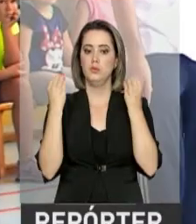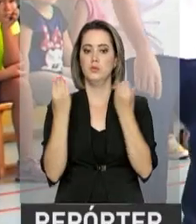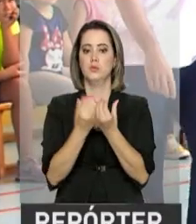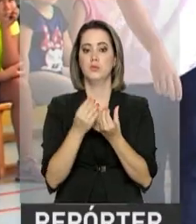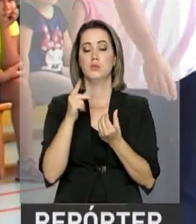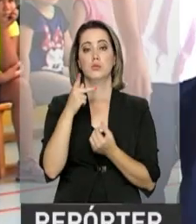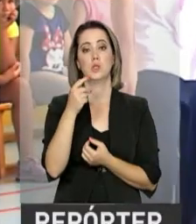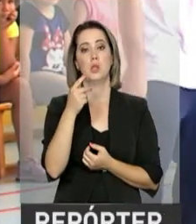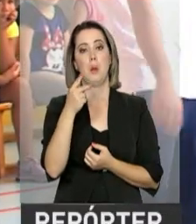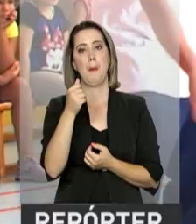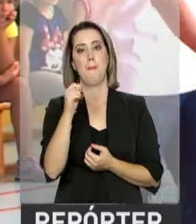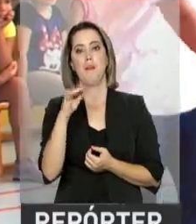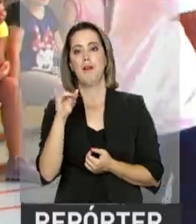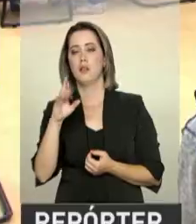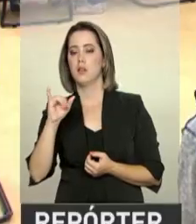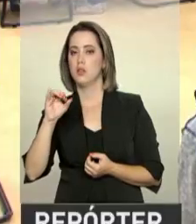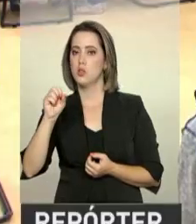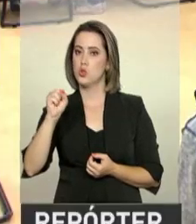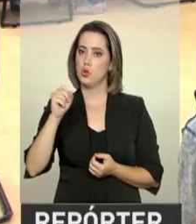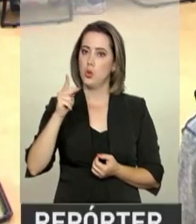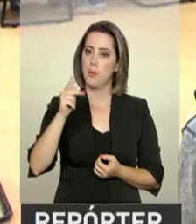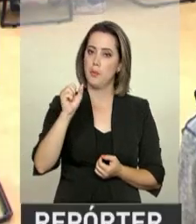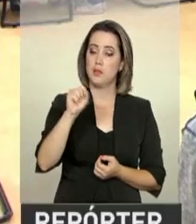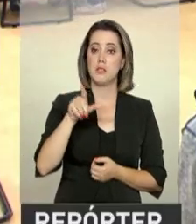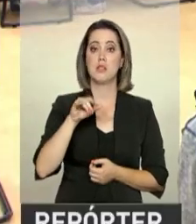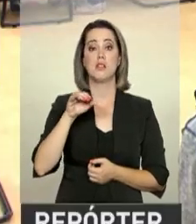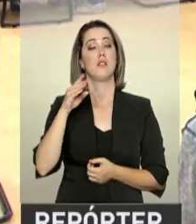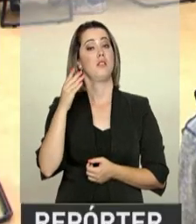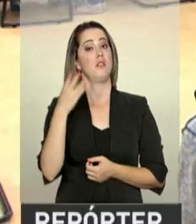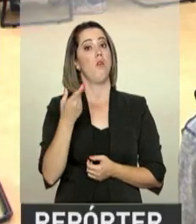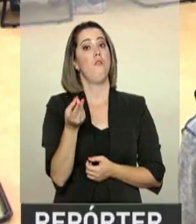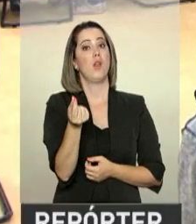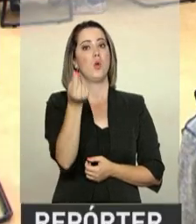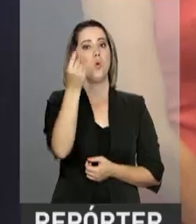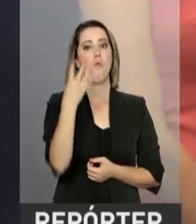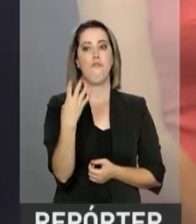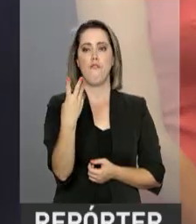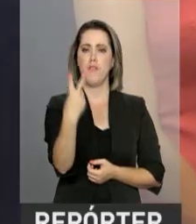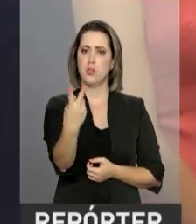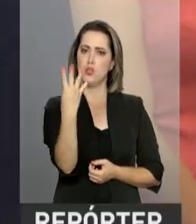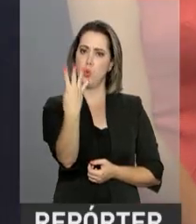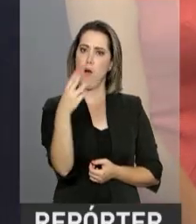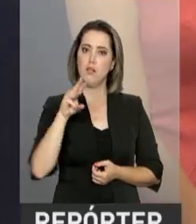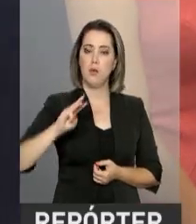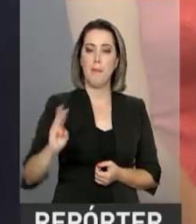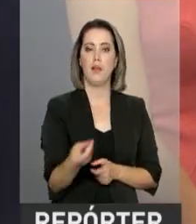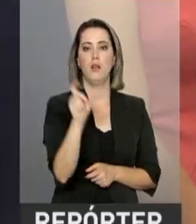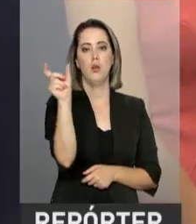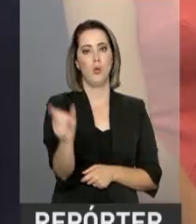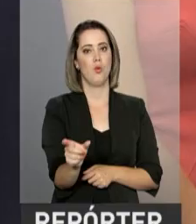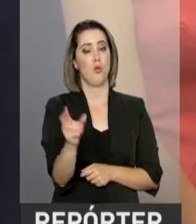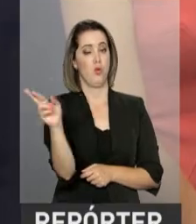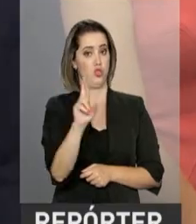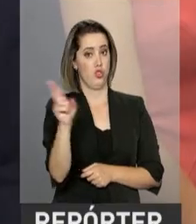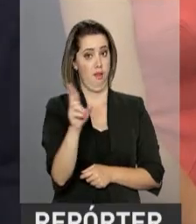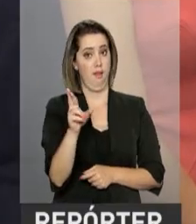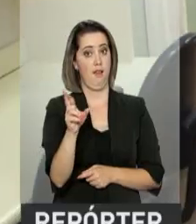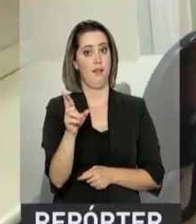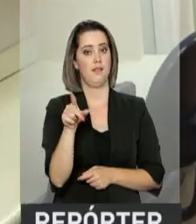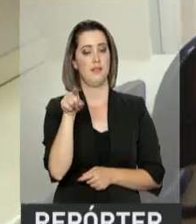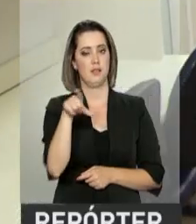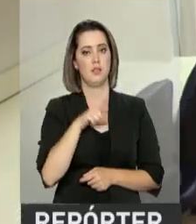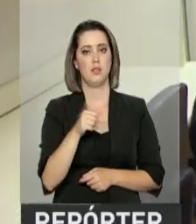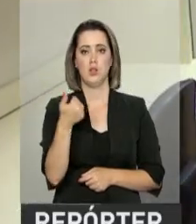de Paraisópolis chegaram a 24 milhões e 400 mil reais no ano passado. Desse total, 18 milhões